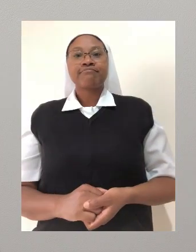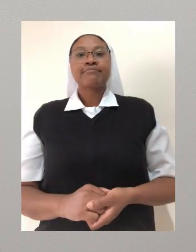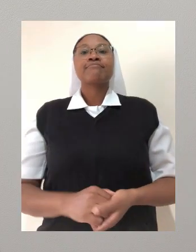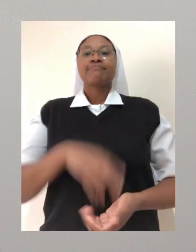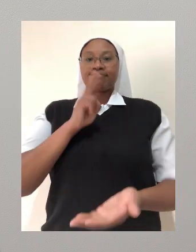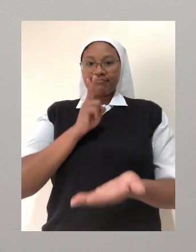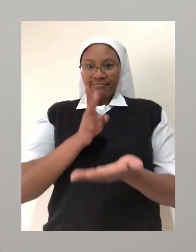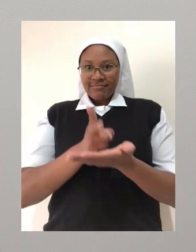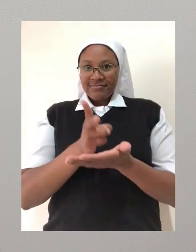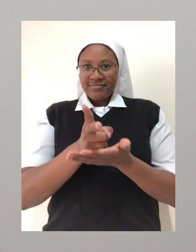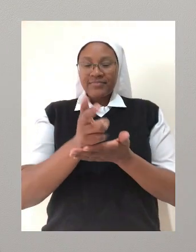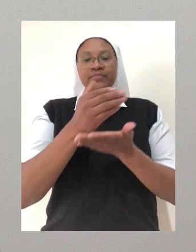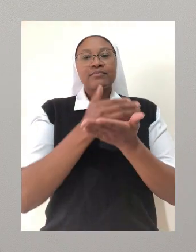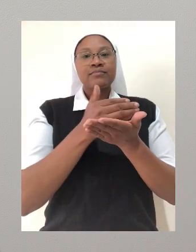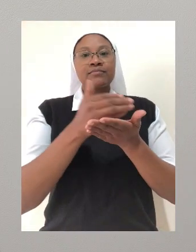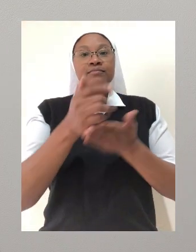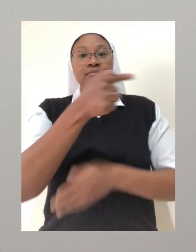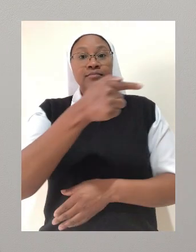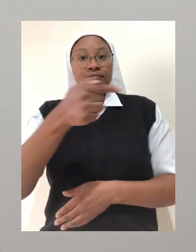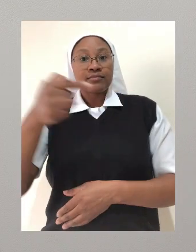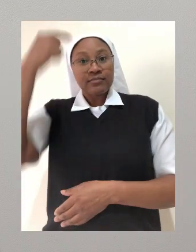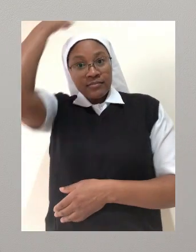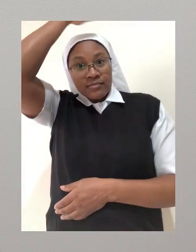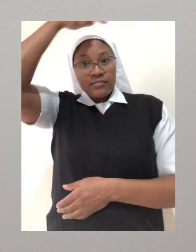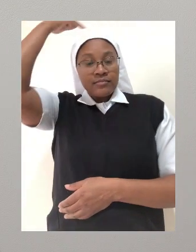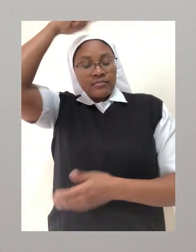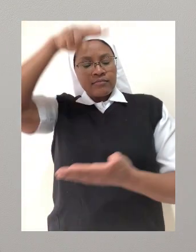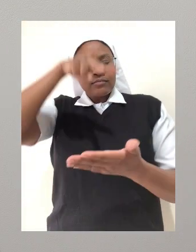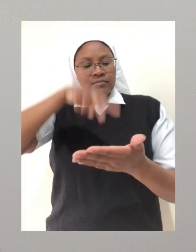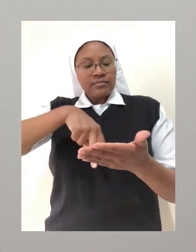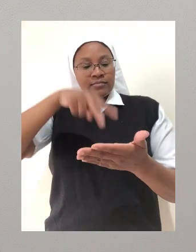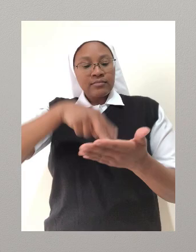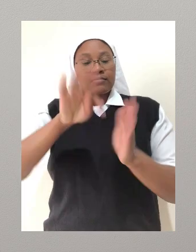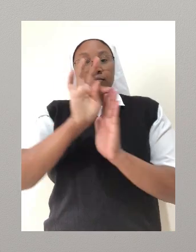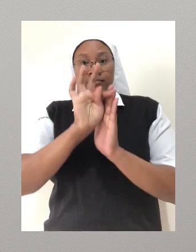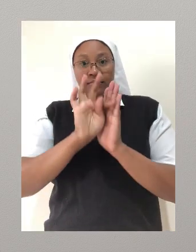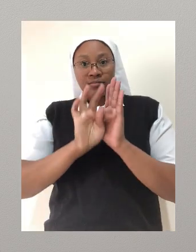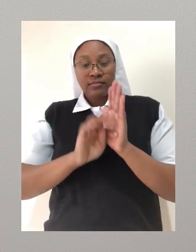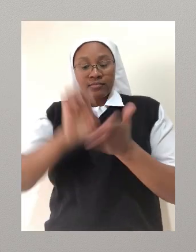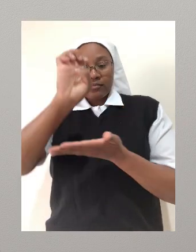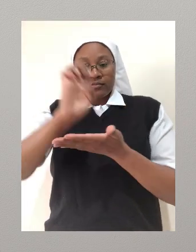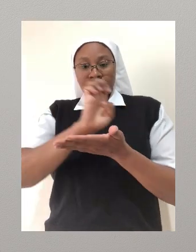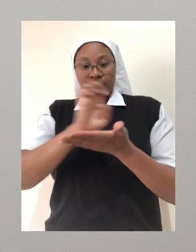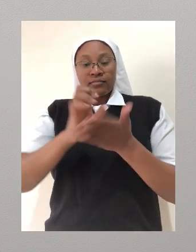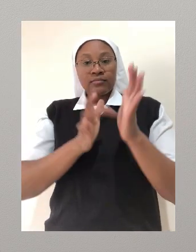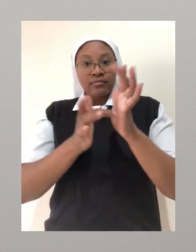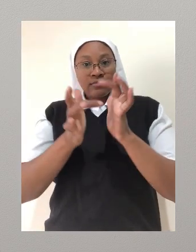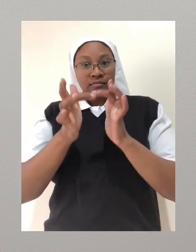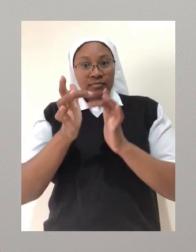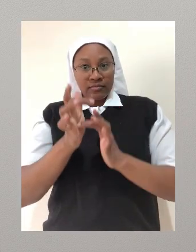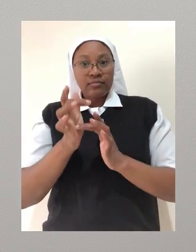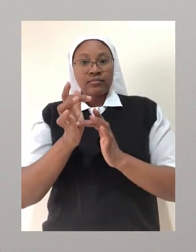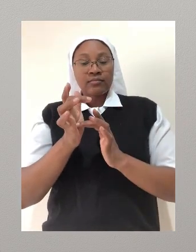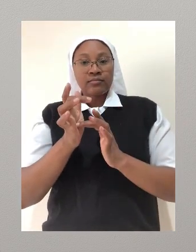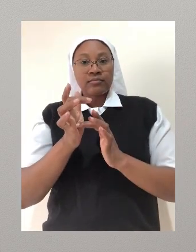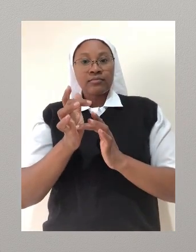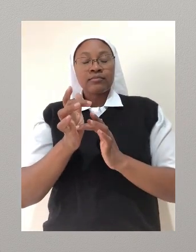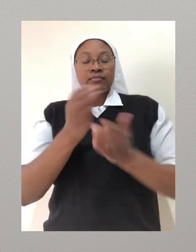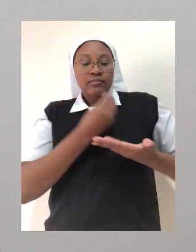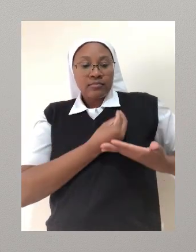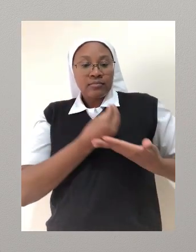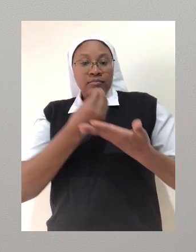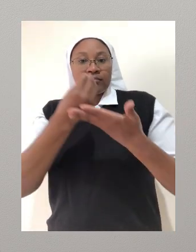sempre ao iniciarmos a Semana Santa Celer um dos trechos do Evangelho de Jesus Cristo que dá